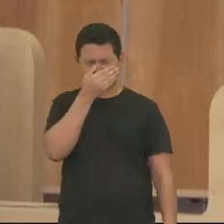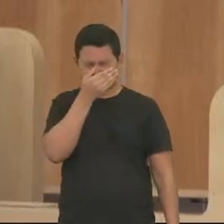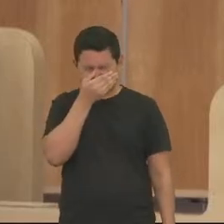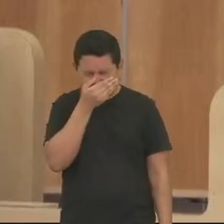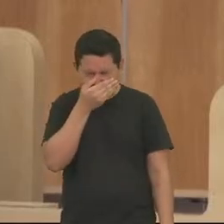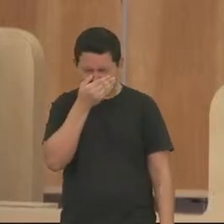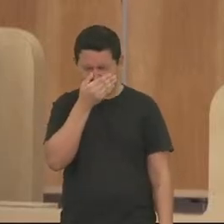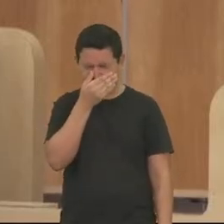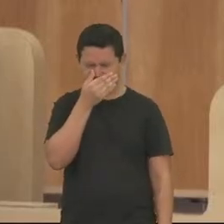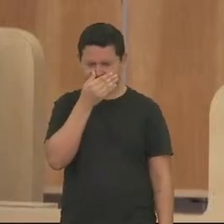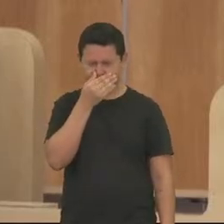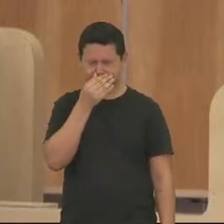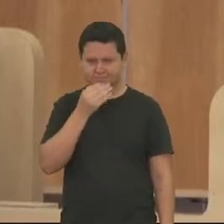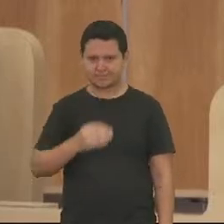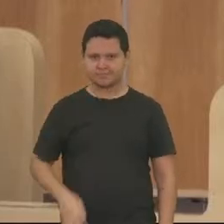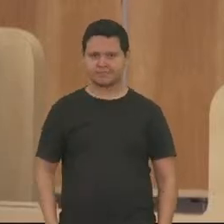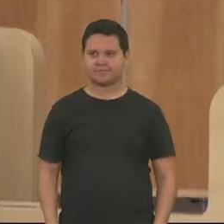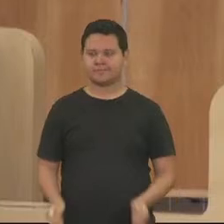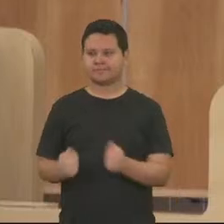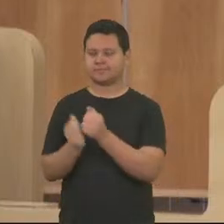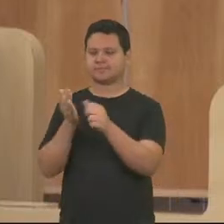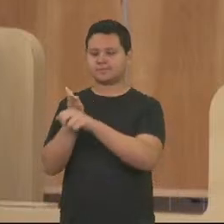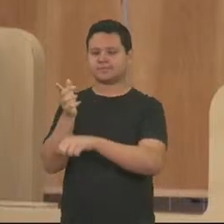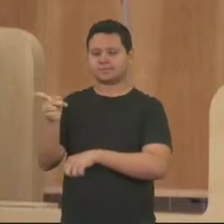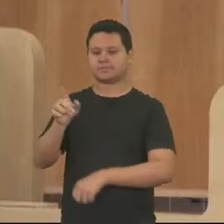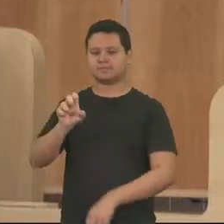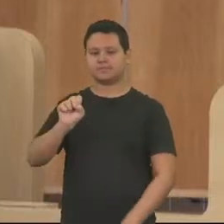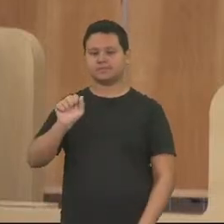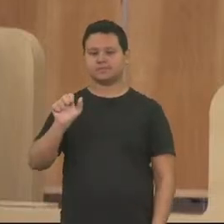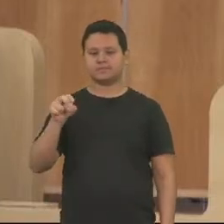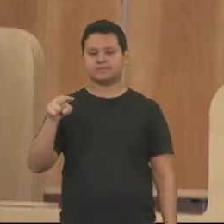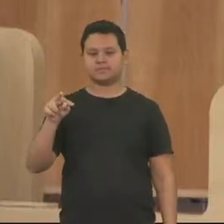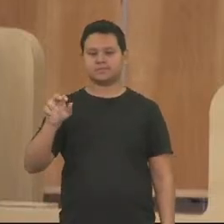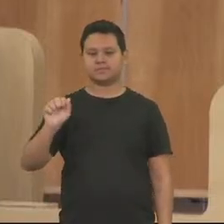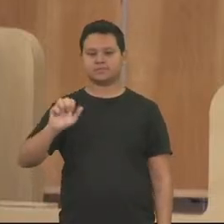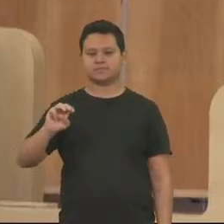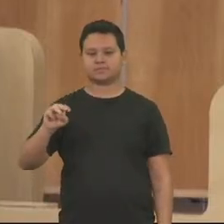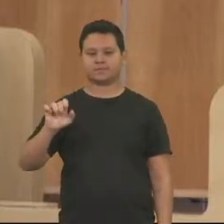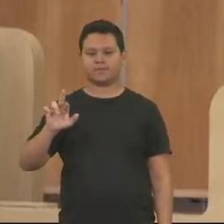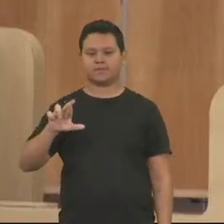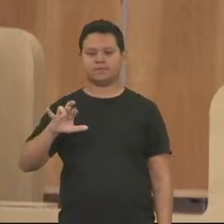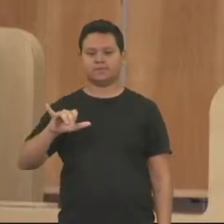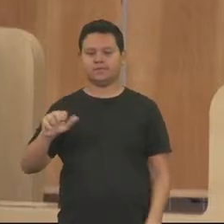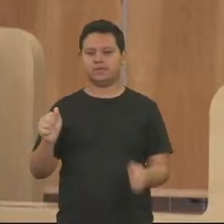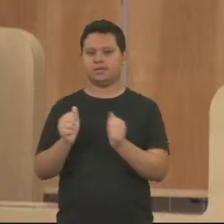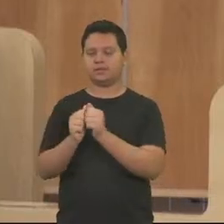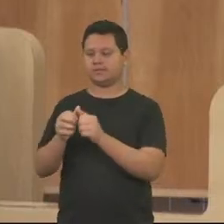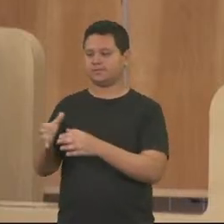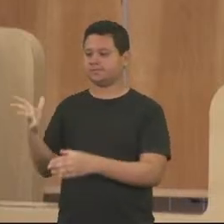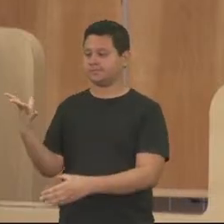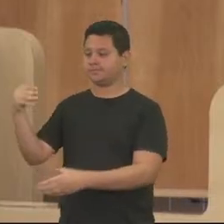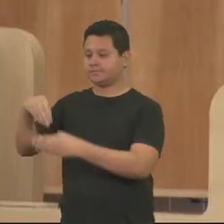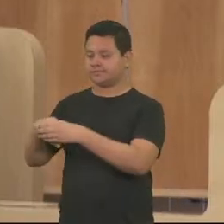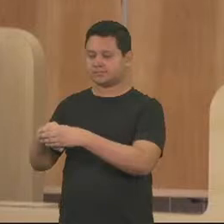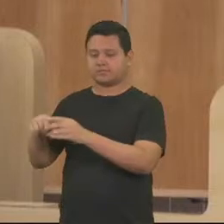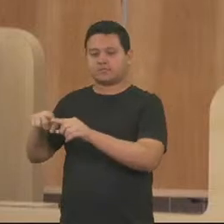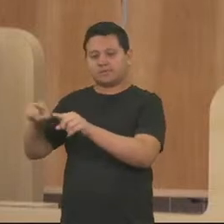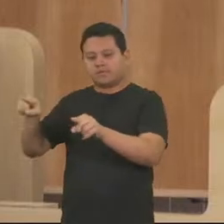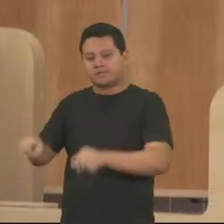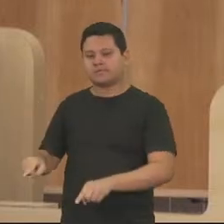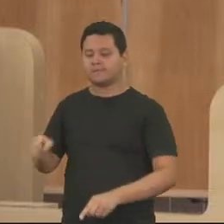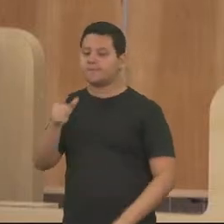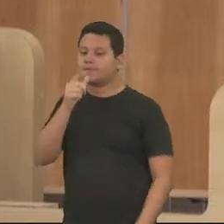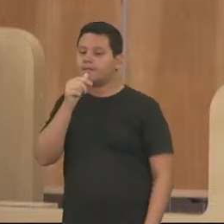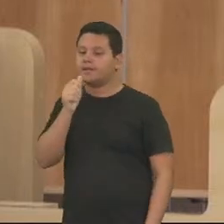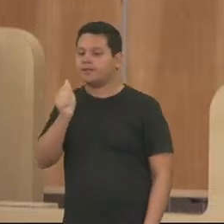conseguiu colocar lá no Santa Maria aquele vestiário, conseguimos colocar um bebedouro lá, assim como foi no